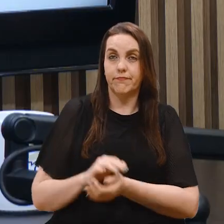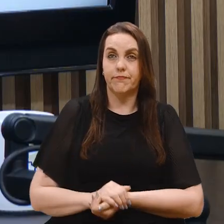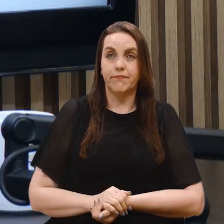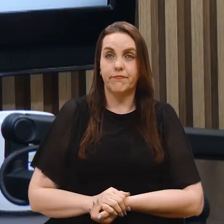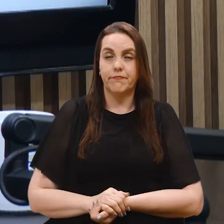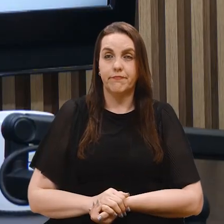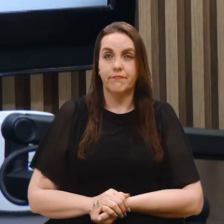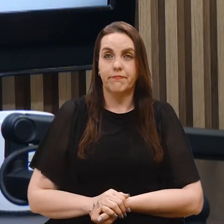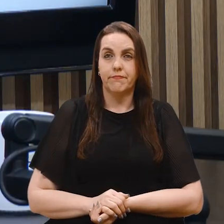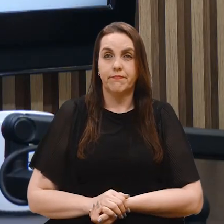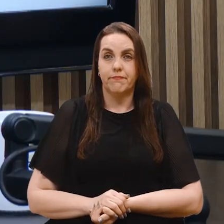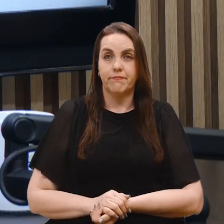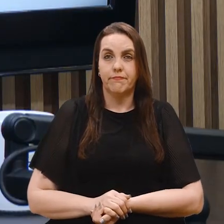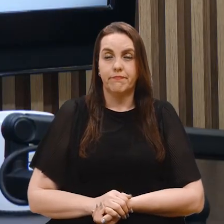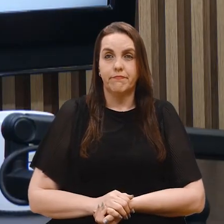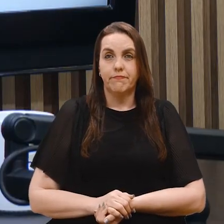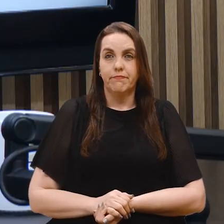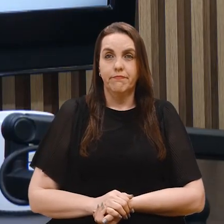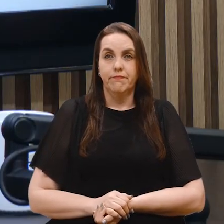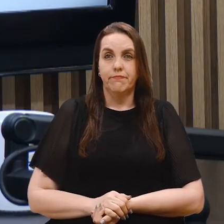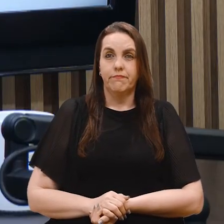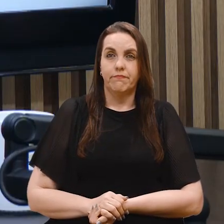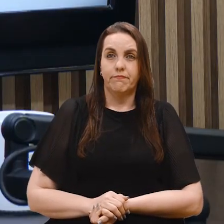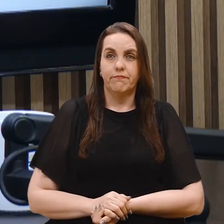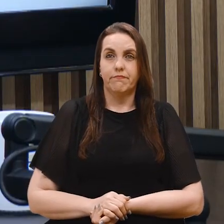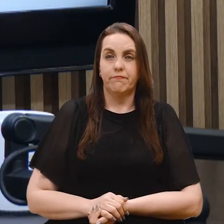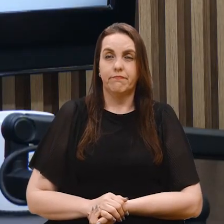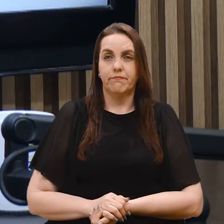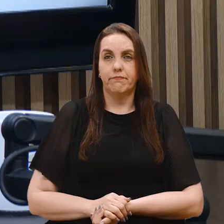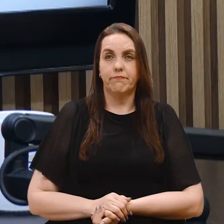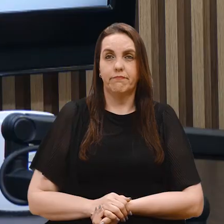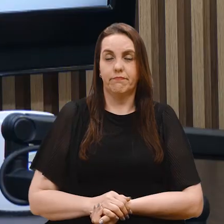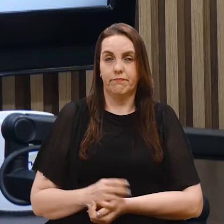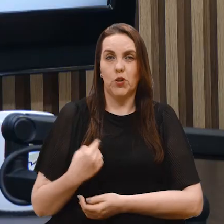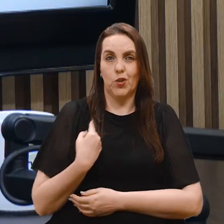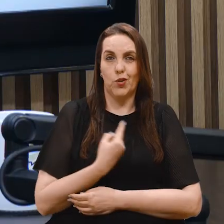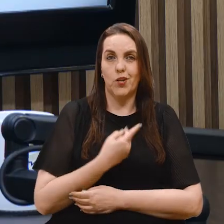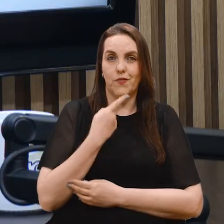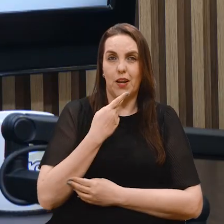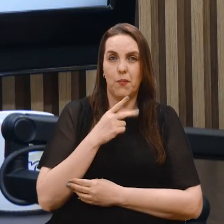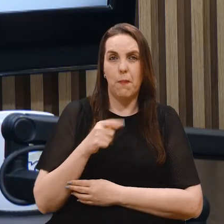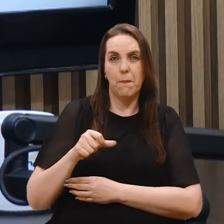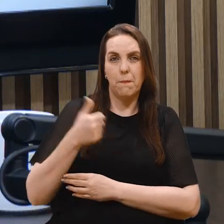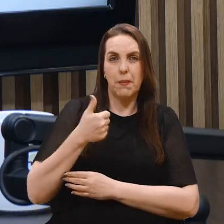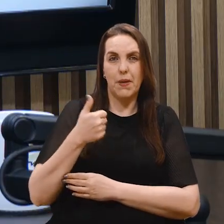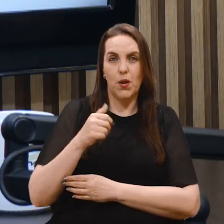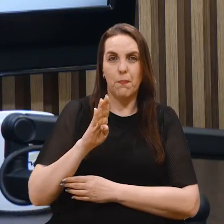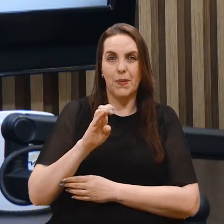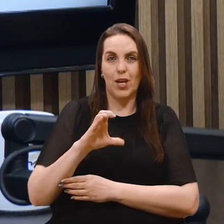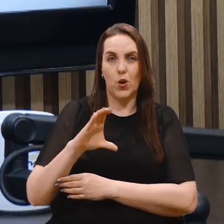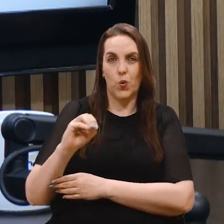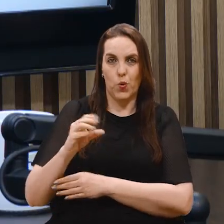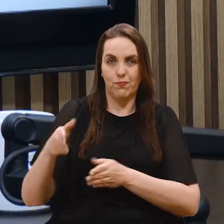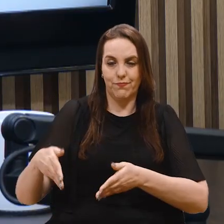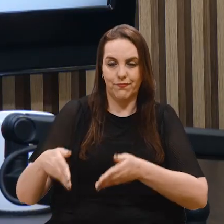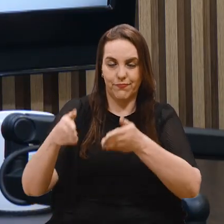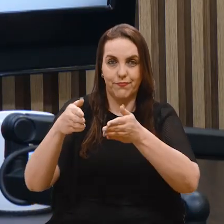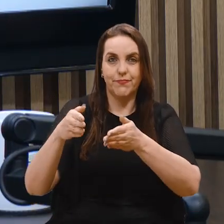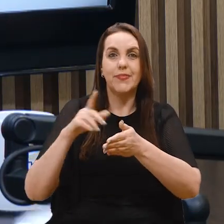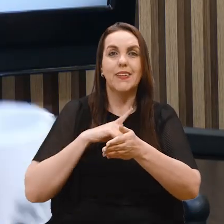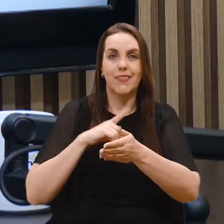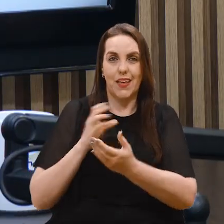final a gente trata como o primeiro beco ali, vinha os canos, né,